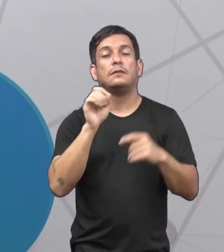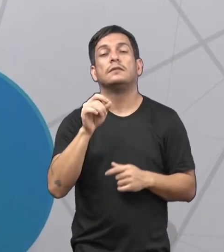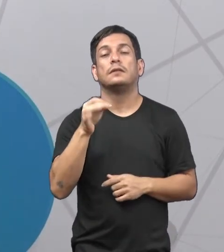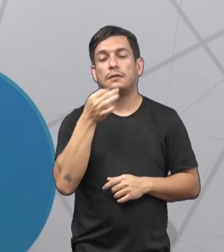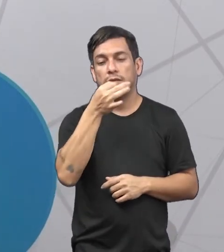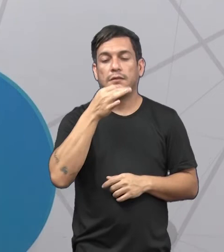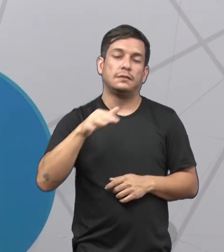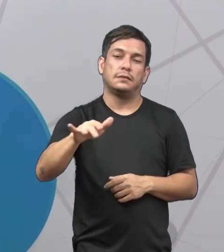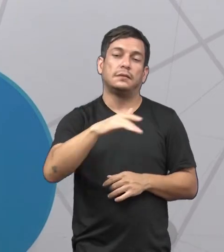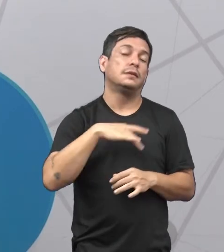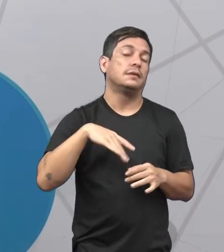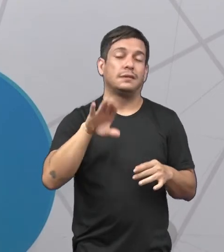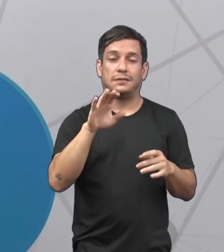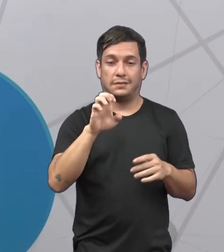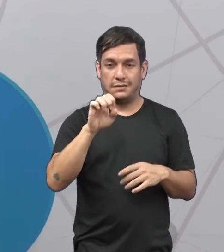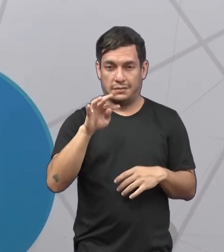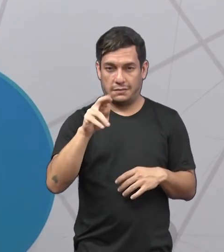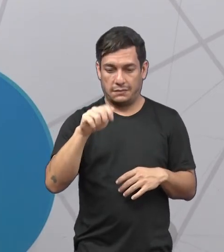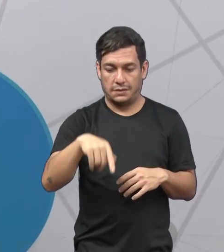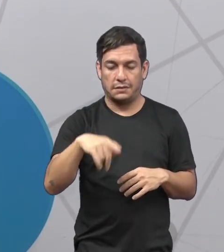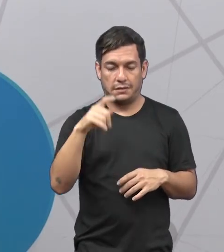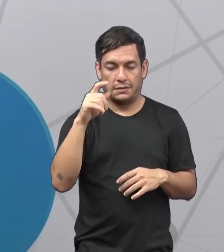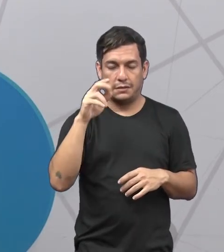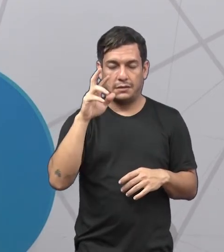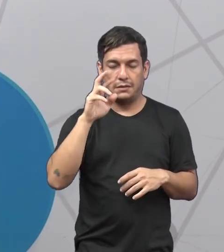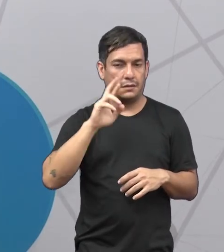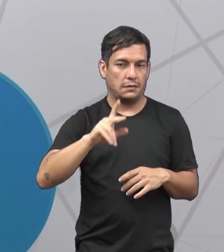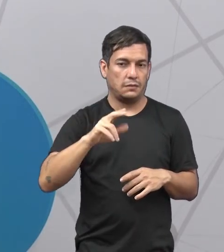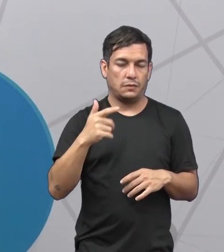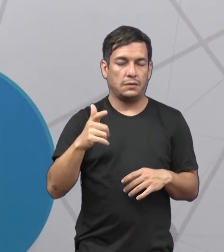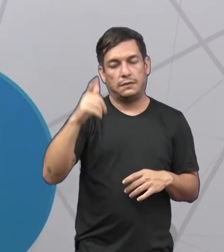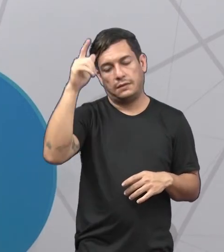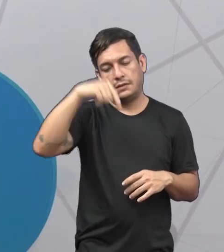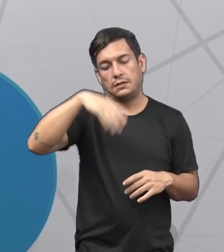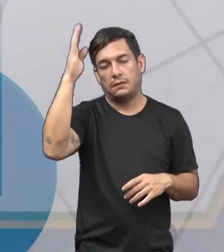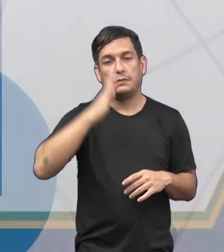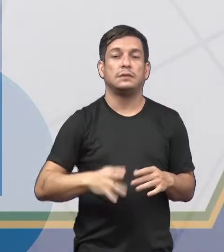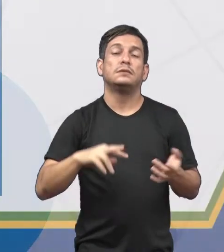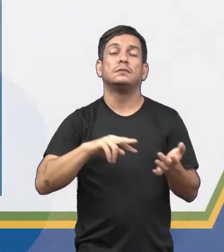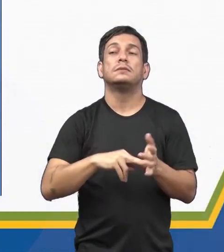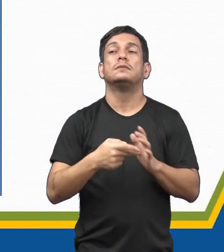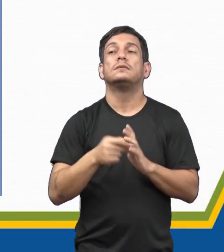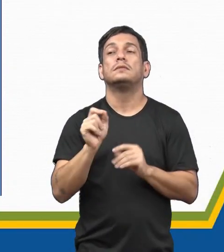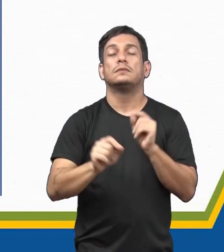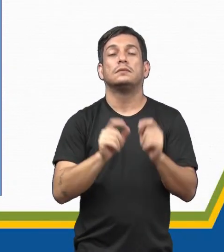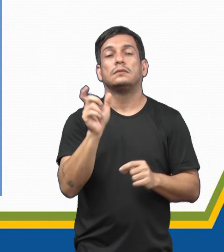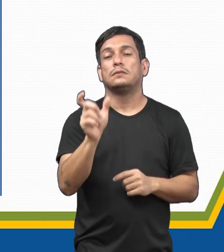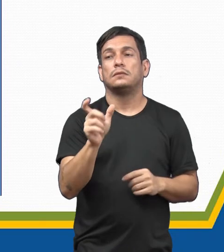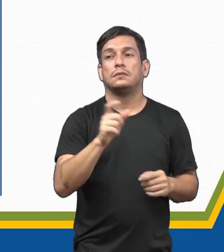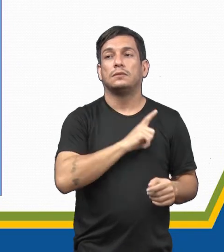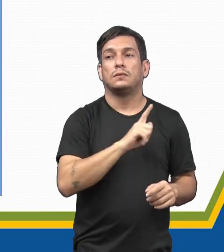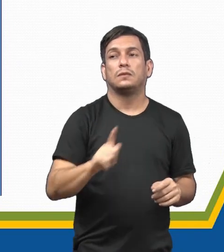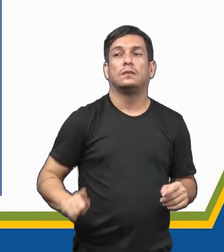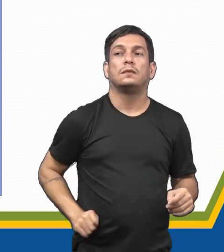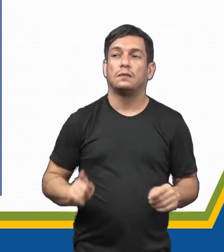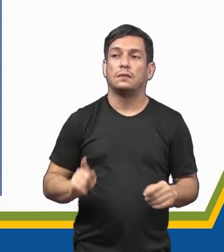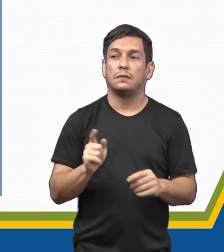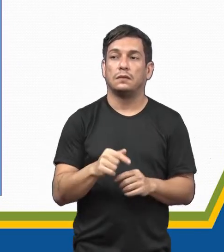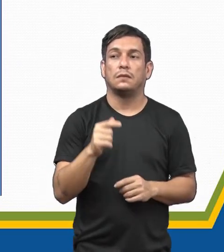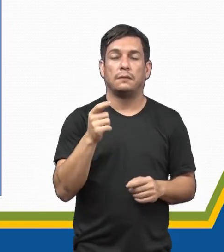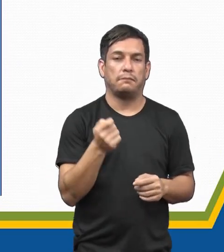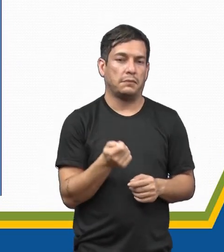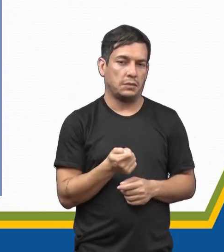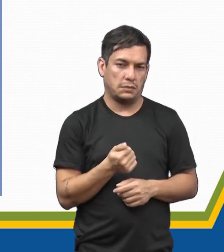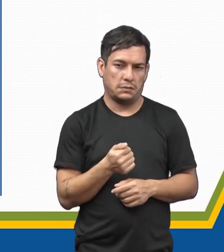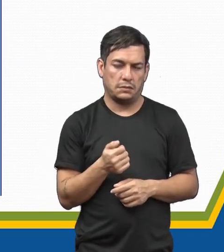né? Em Esparta, não. Aqui no Brasil, então, oligarquia quer dizer, o significado da palavra, quer dizer governo de